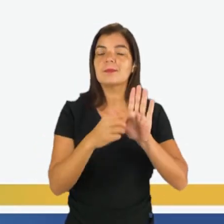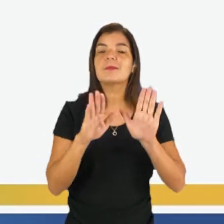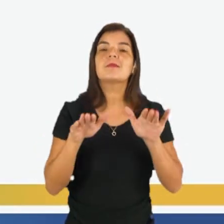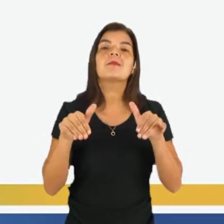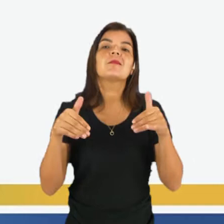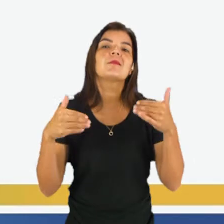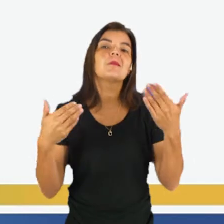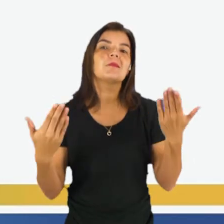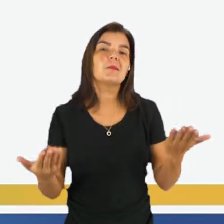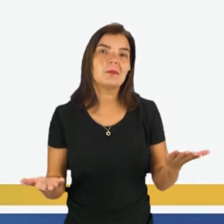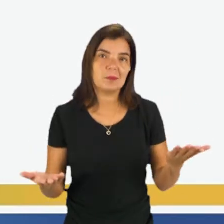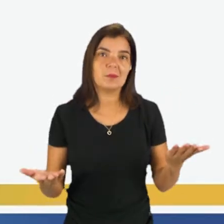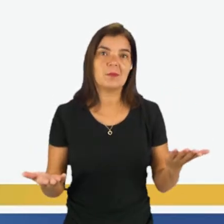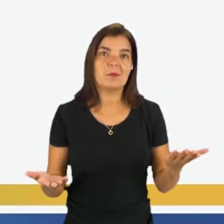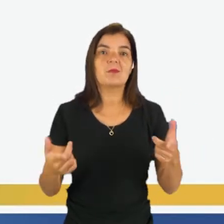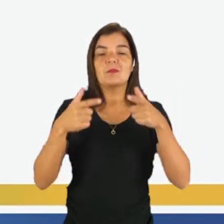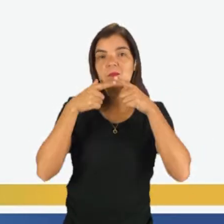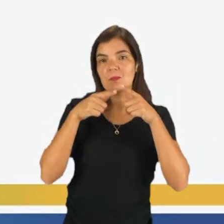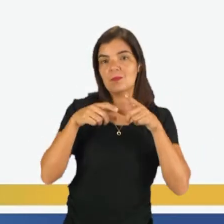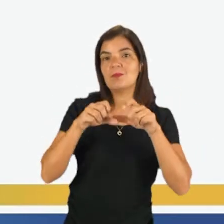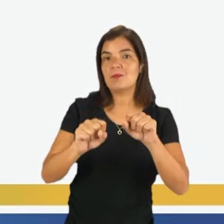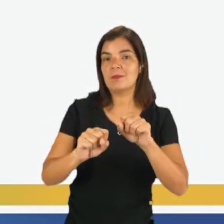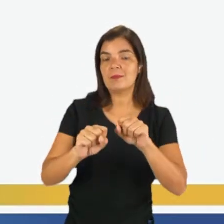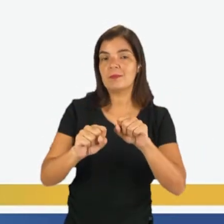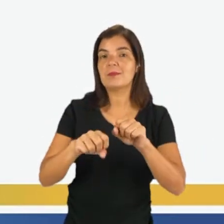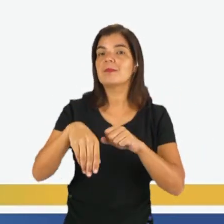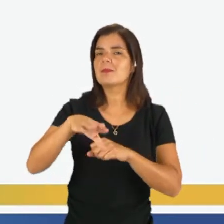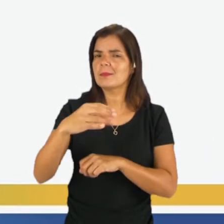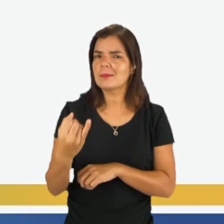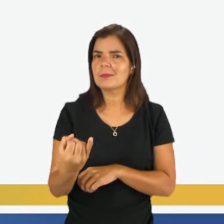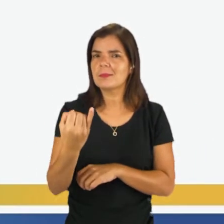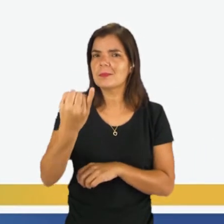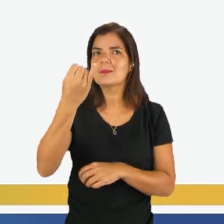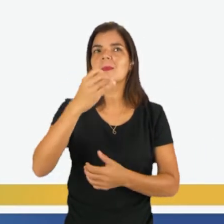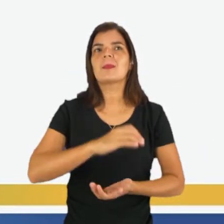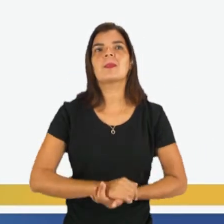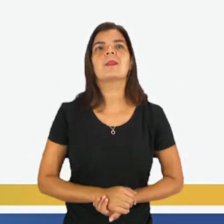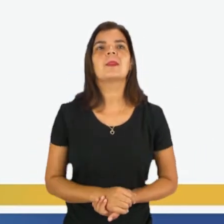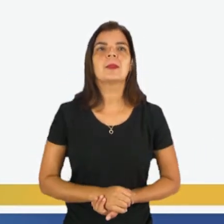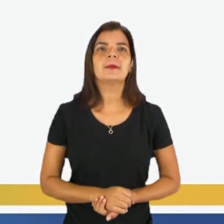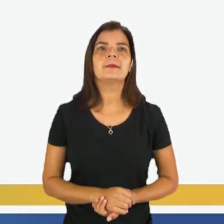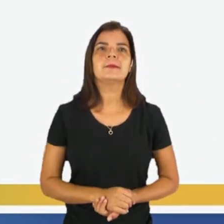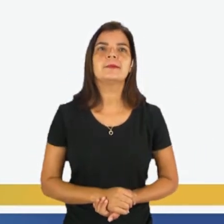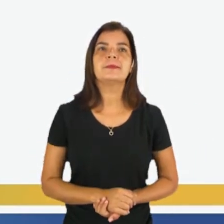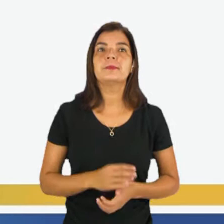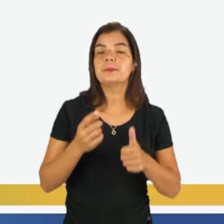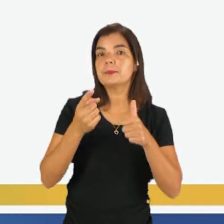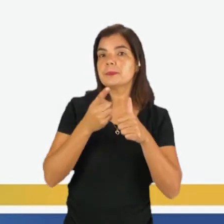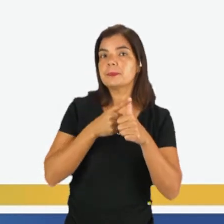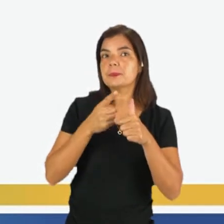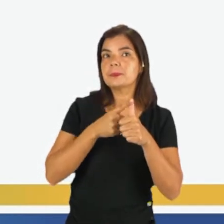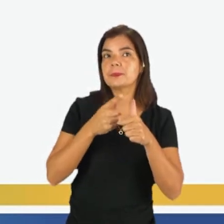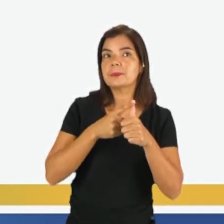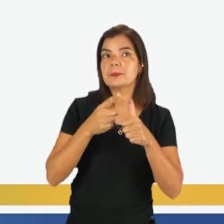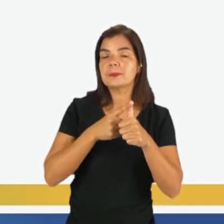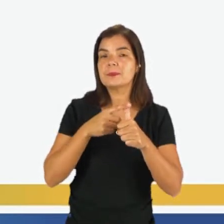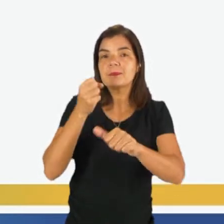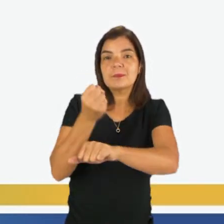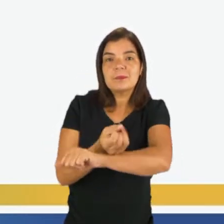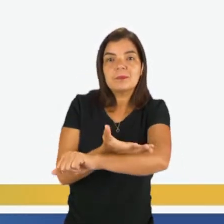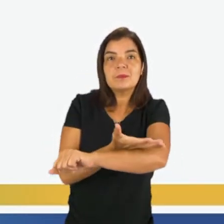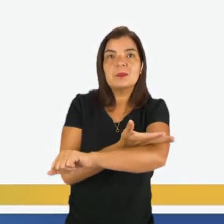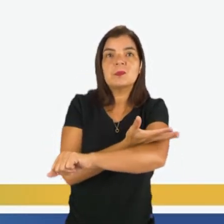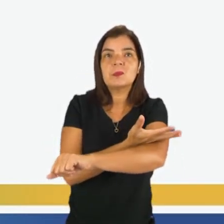possível identificar qual das funções é predominante. Primeira função,